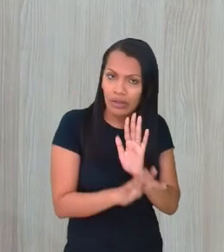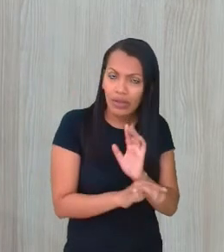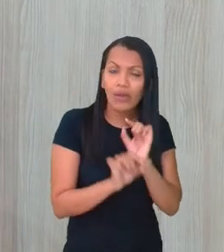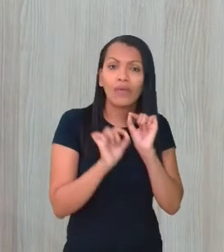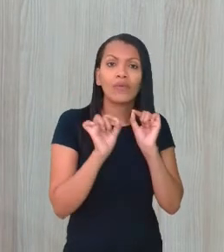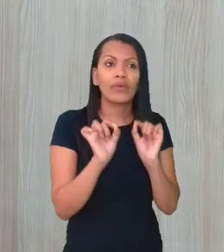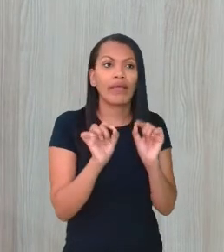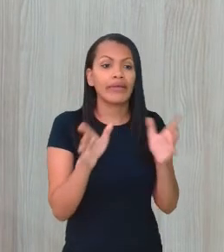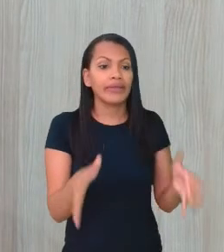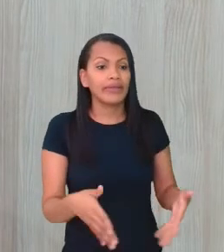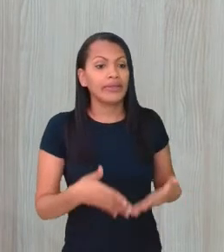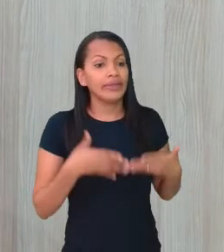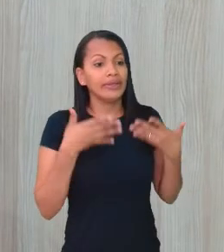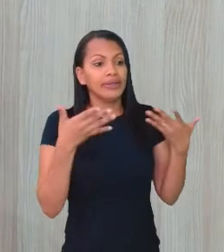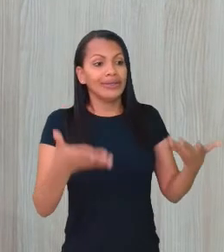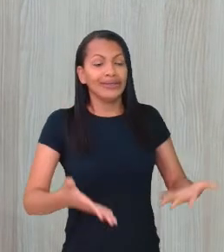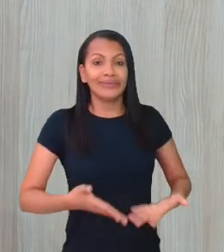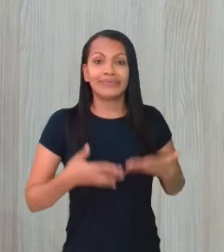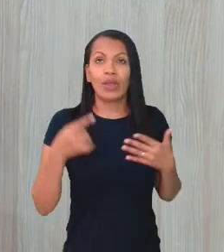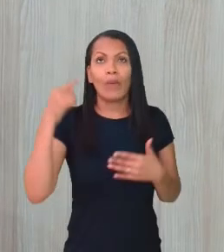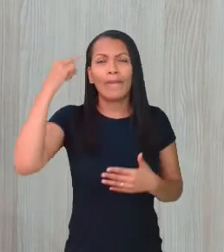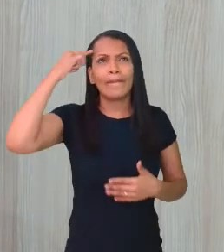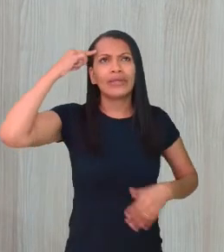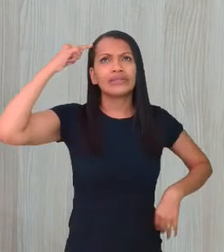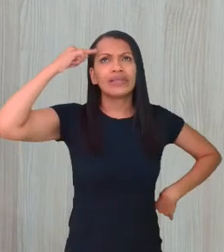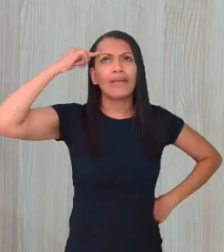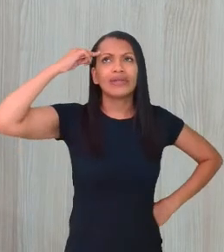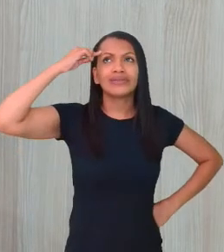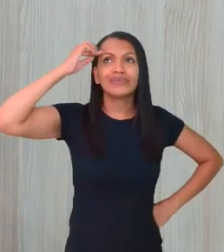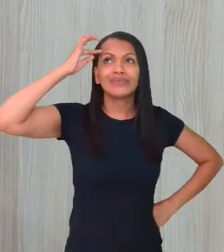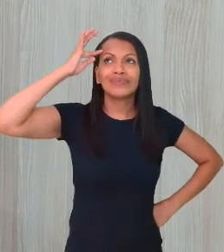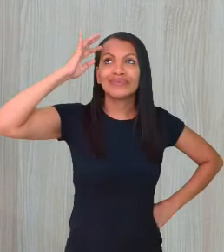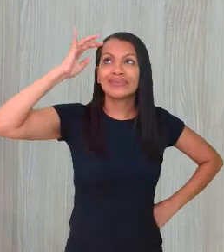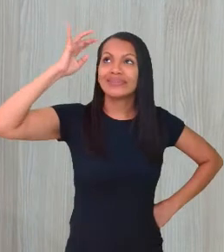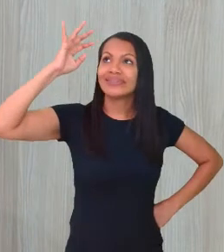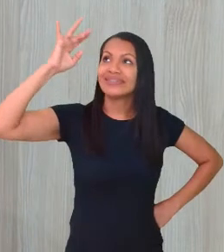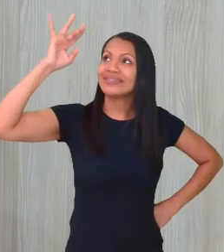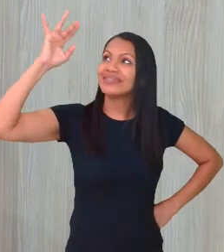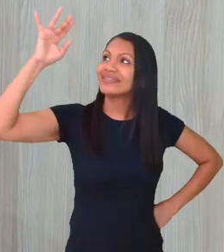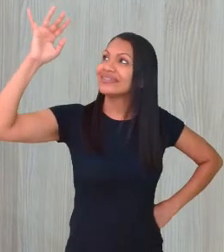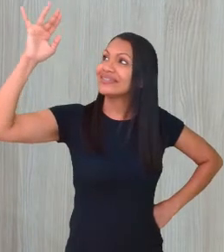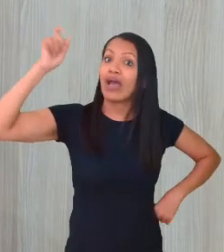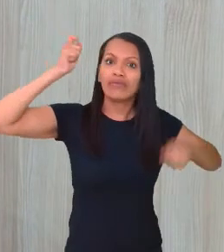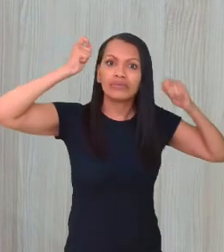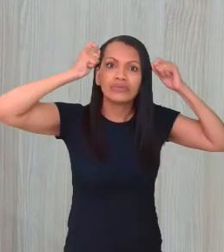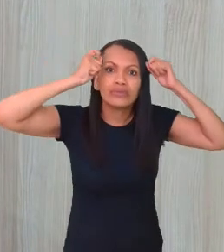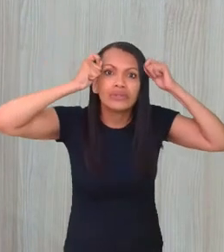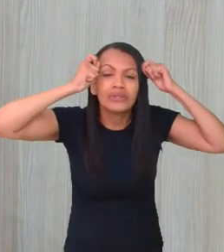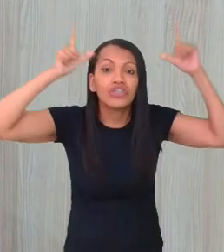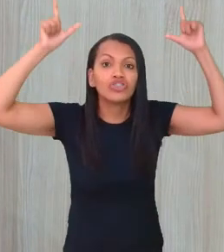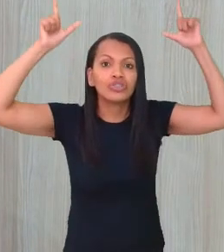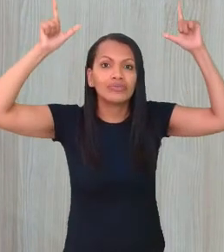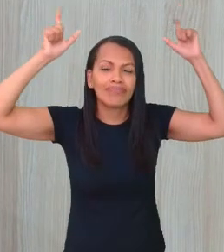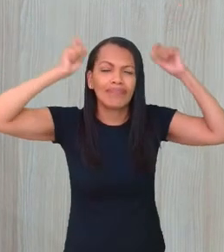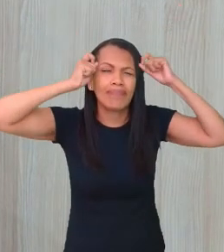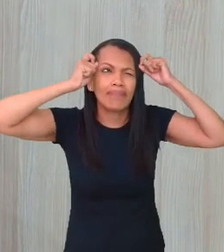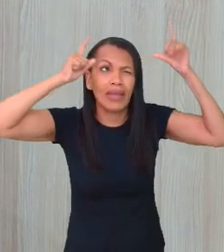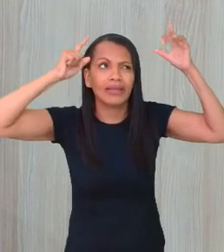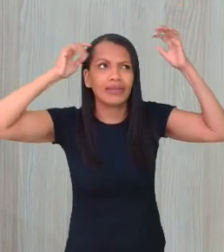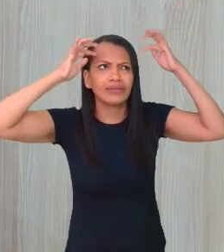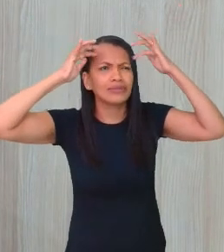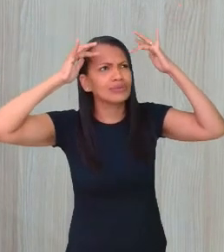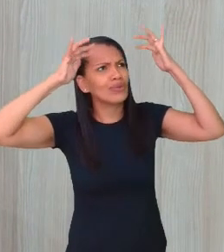incita, não é? O pensamento leva o leitor a se despertar, de certa forma, para